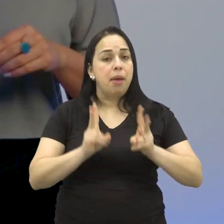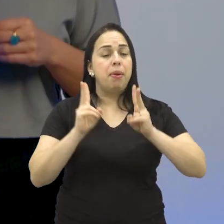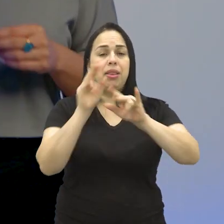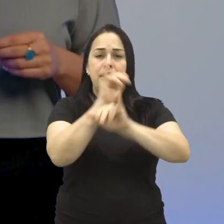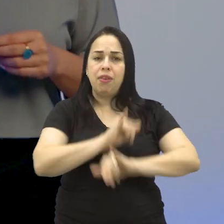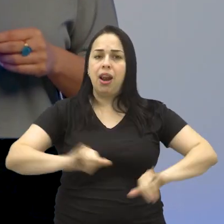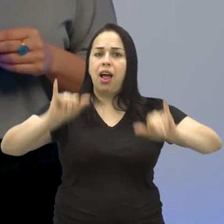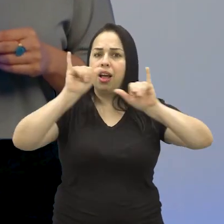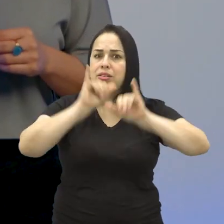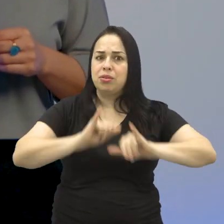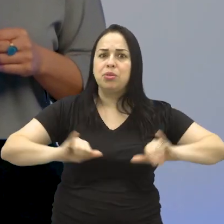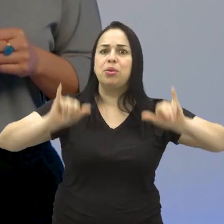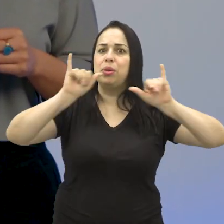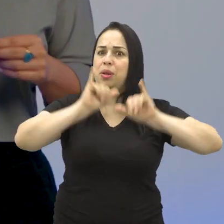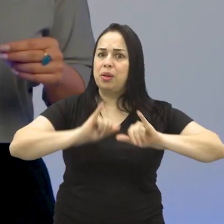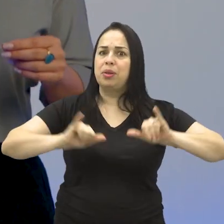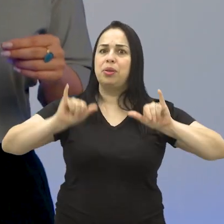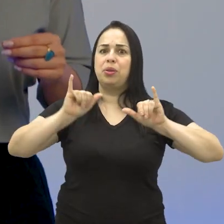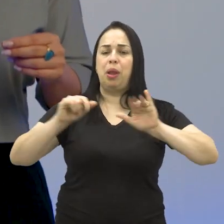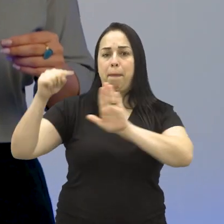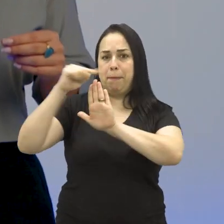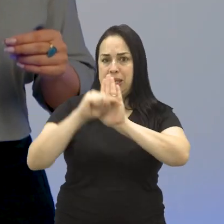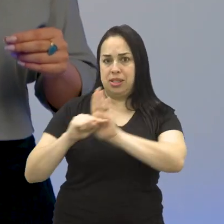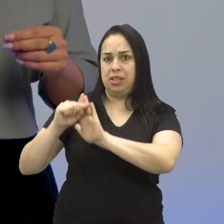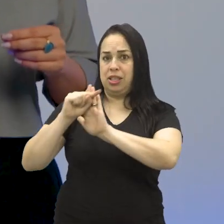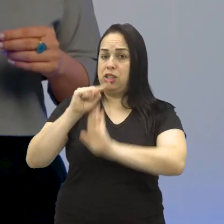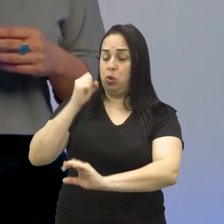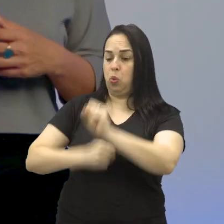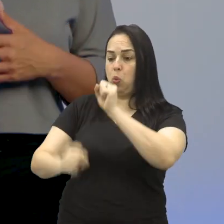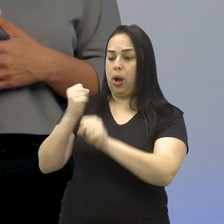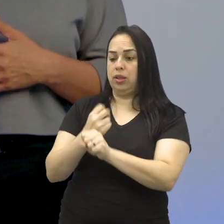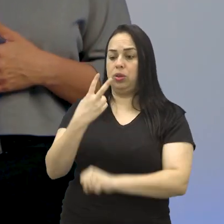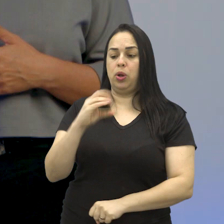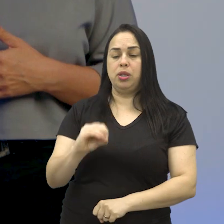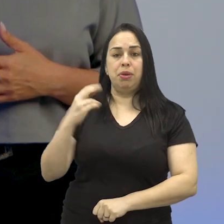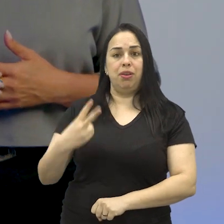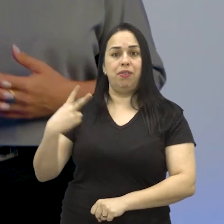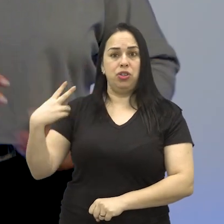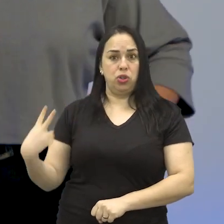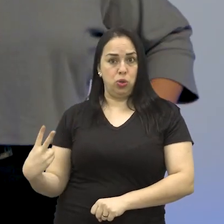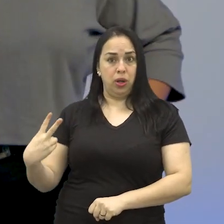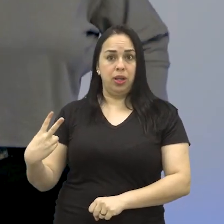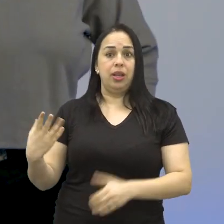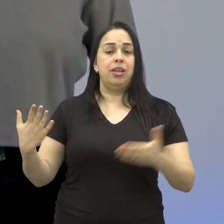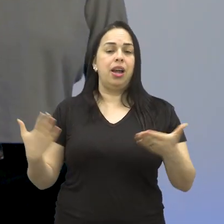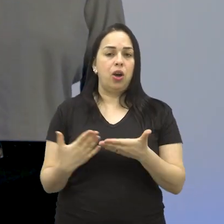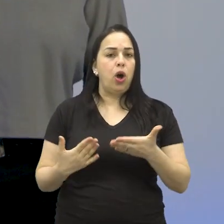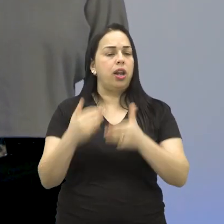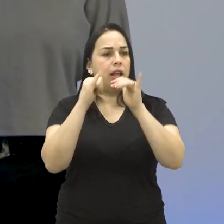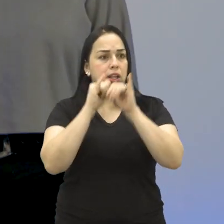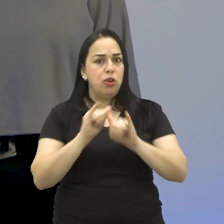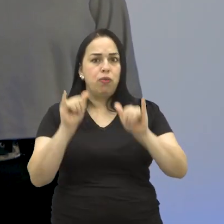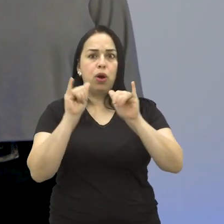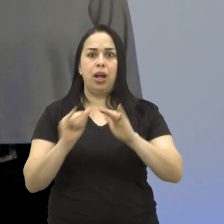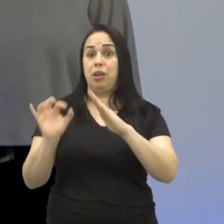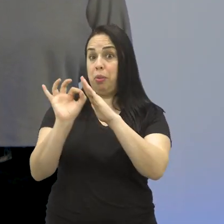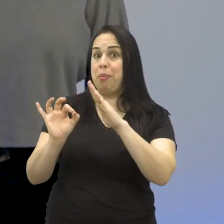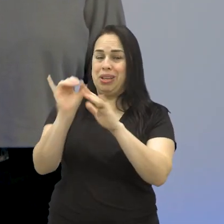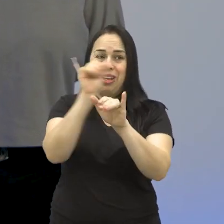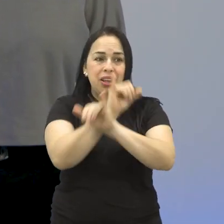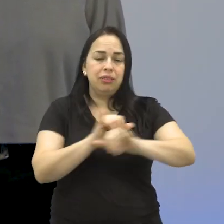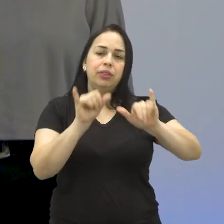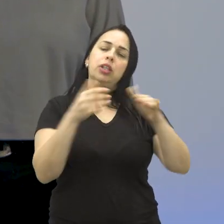tem repercutido aqui no boletim os últimos resultados do Censo 2022, que aos poucos são divulgados